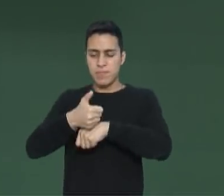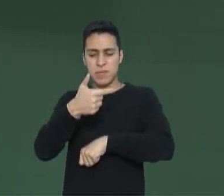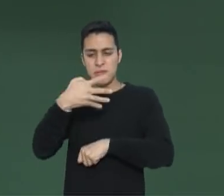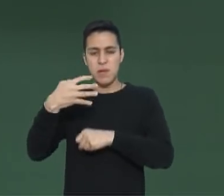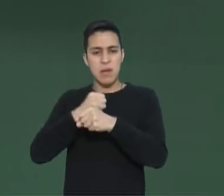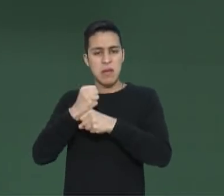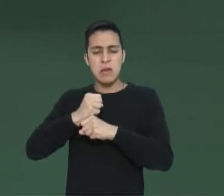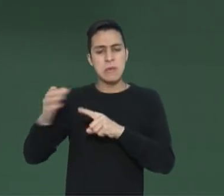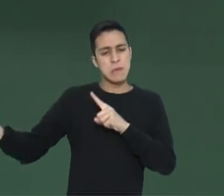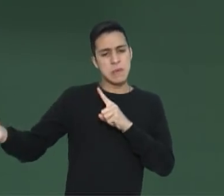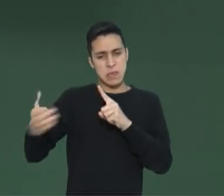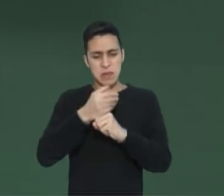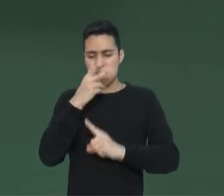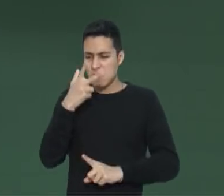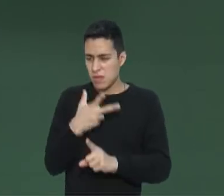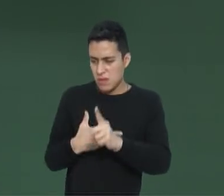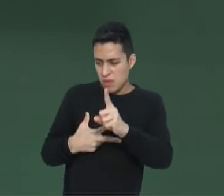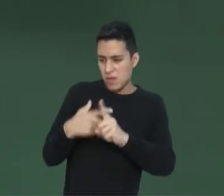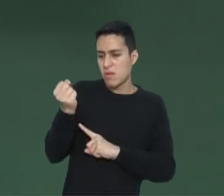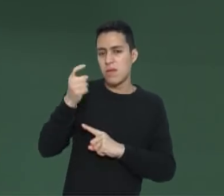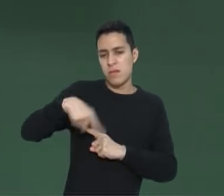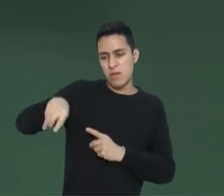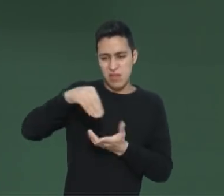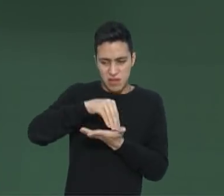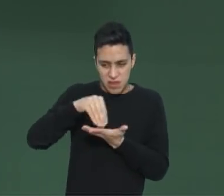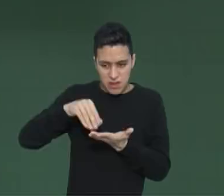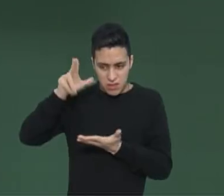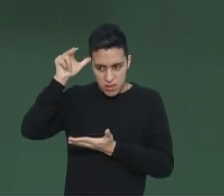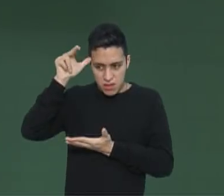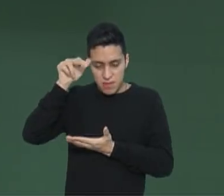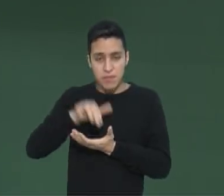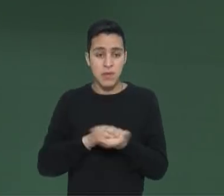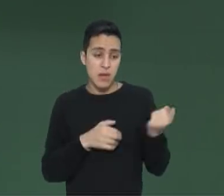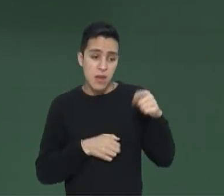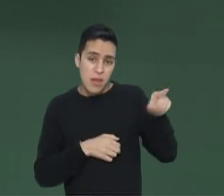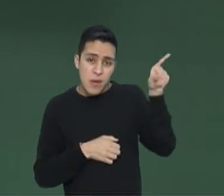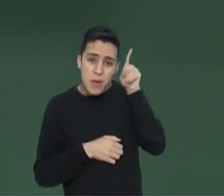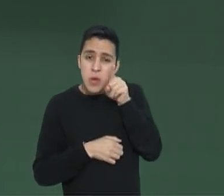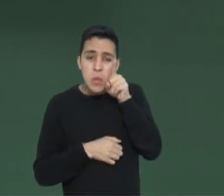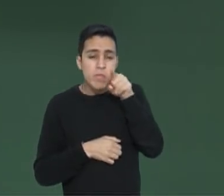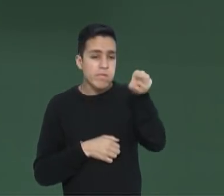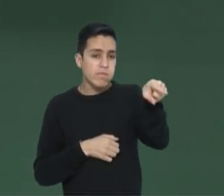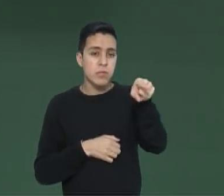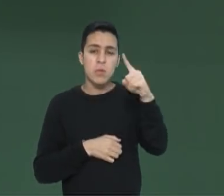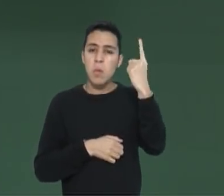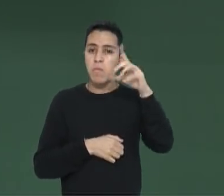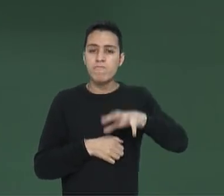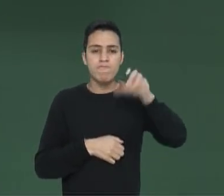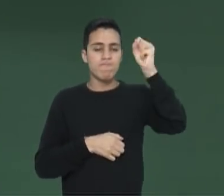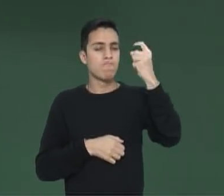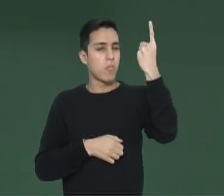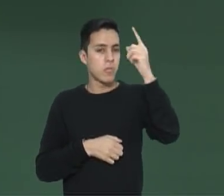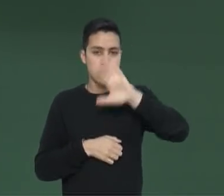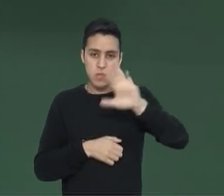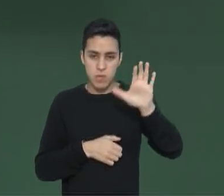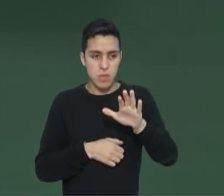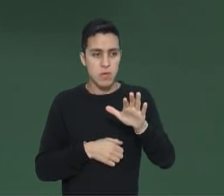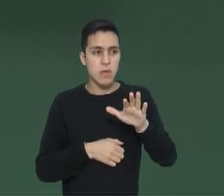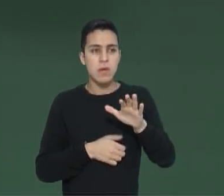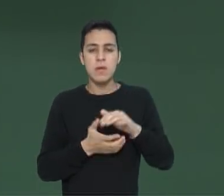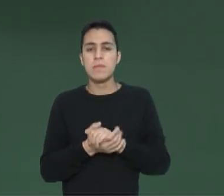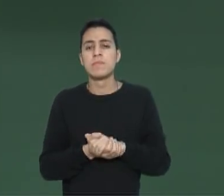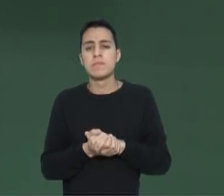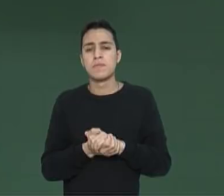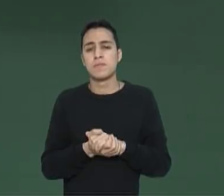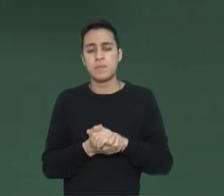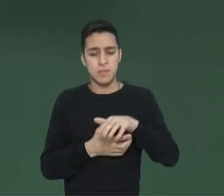anos, eram campeões mundiais. Os norte-americanos tiveram um grande campeão, era grande mestre internacional,